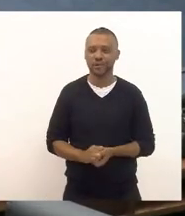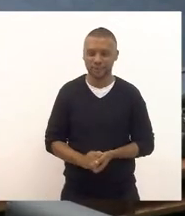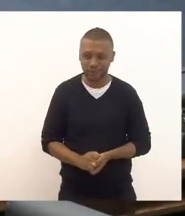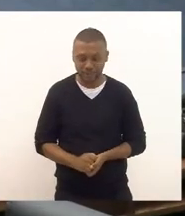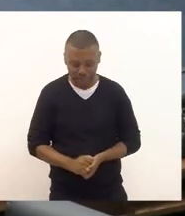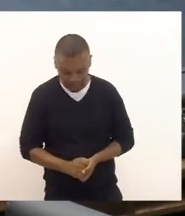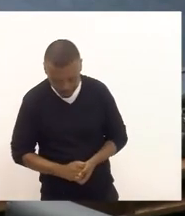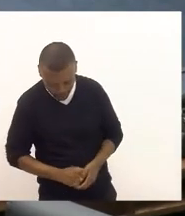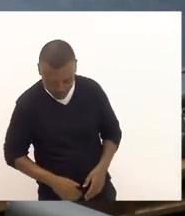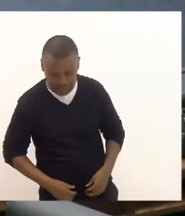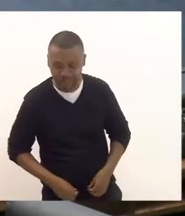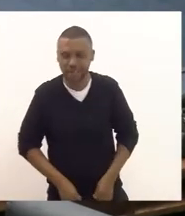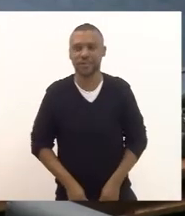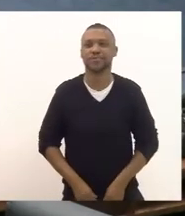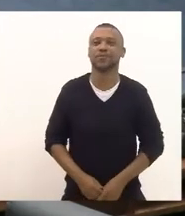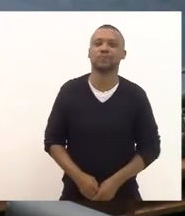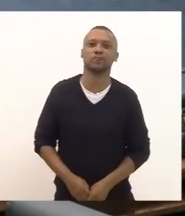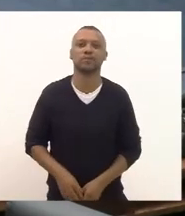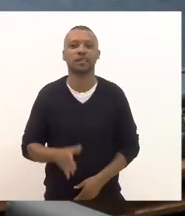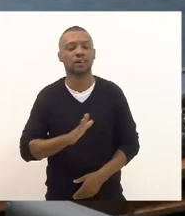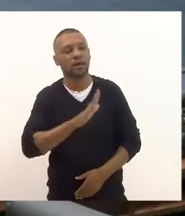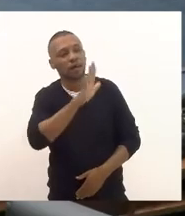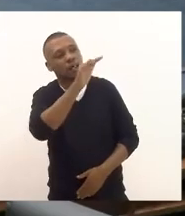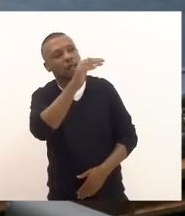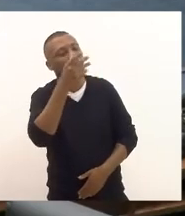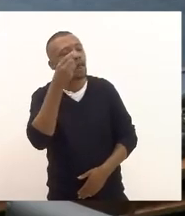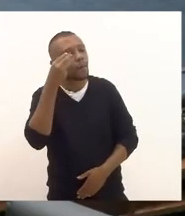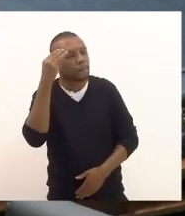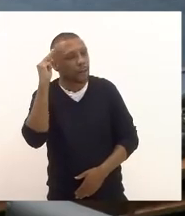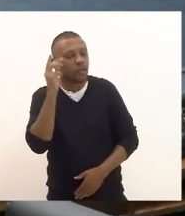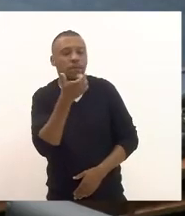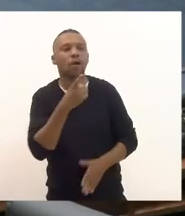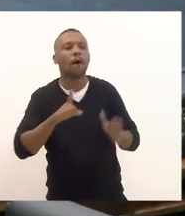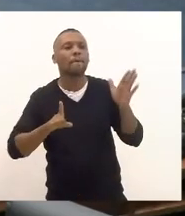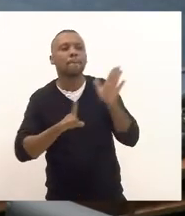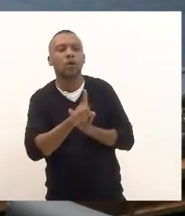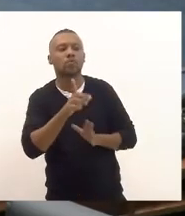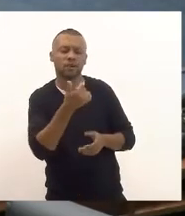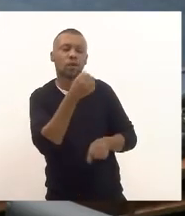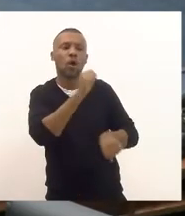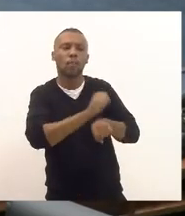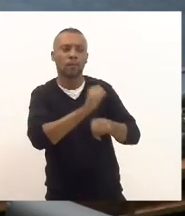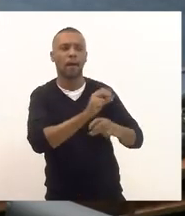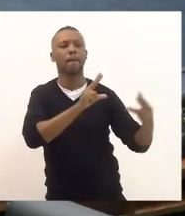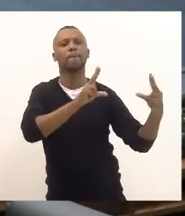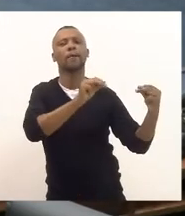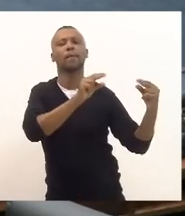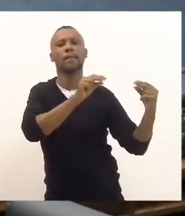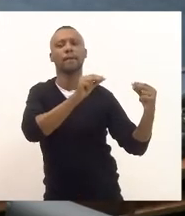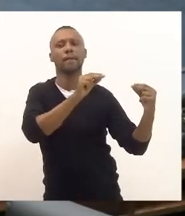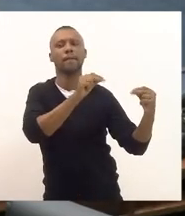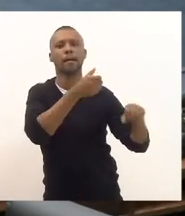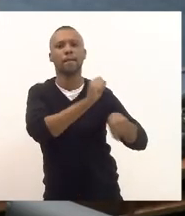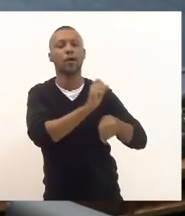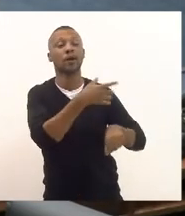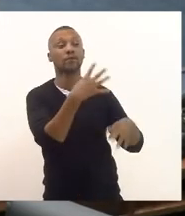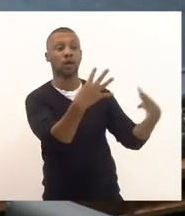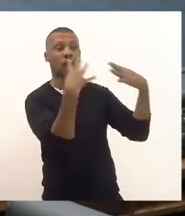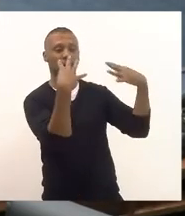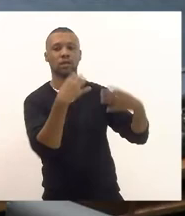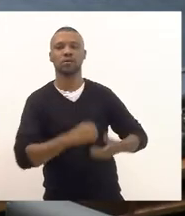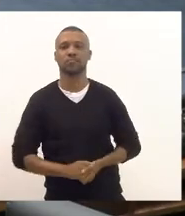o deputado Márcio Pacheco eu vou fazer uma coisa então eu espero vossa excelência queria que eu visse